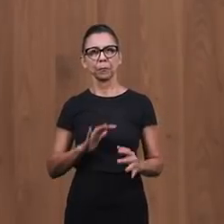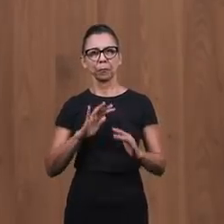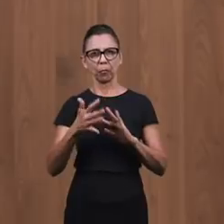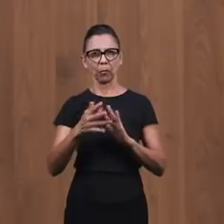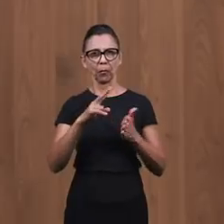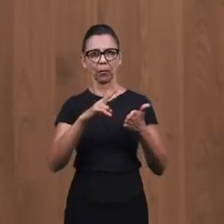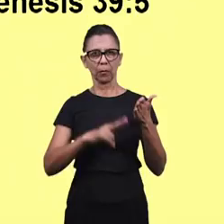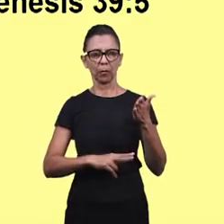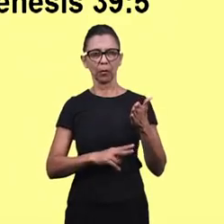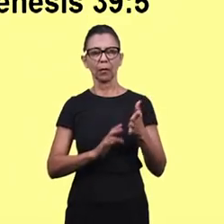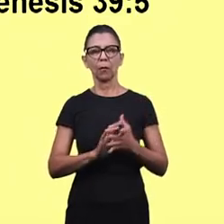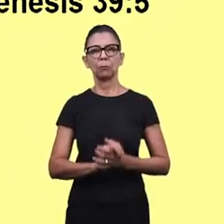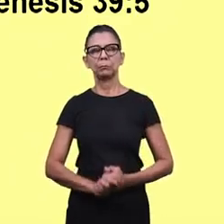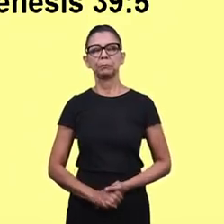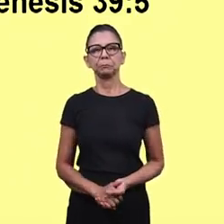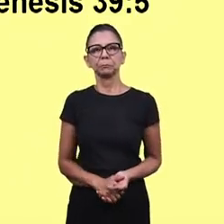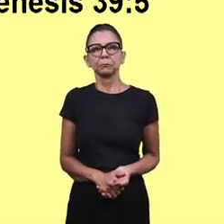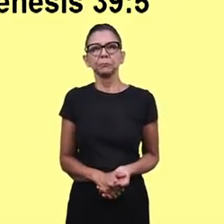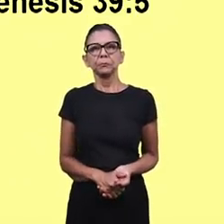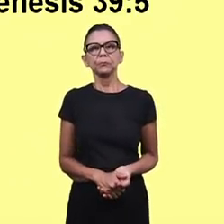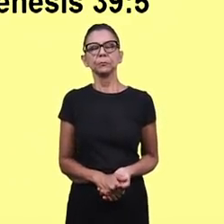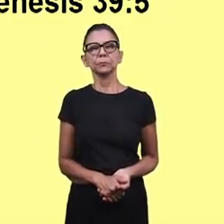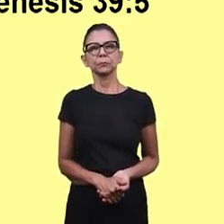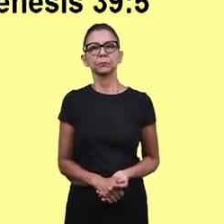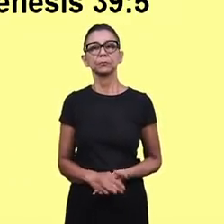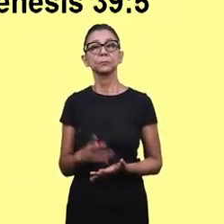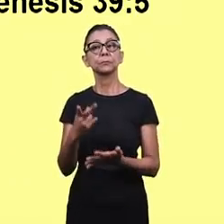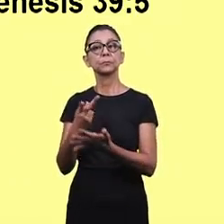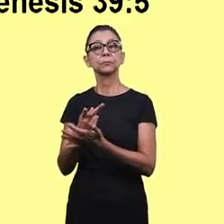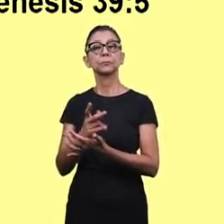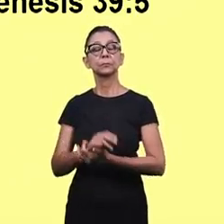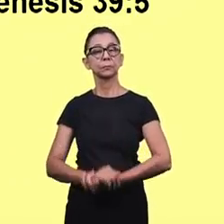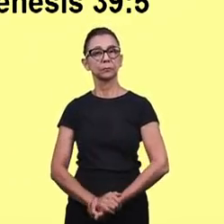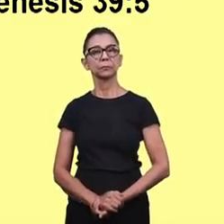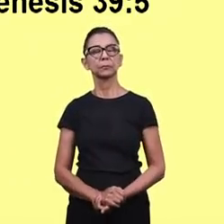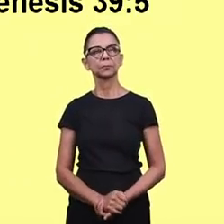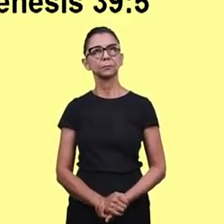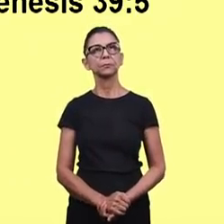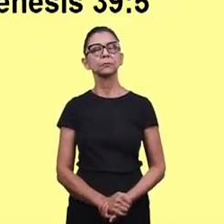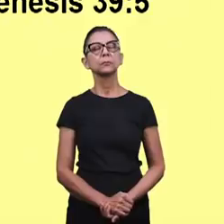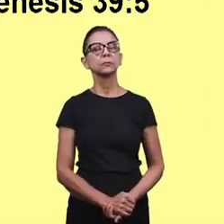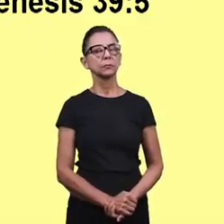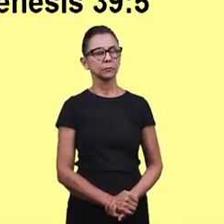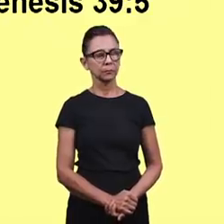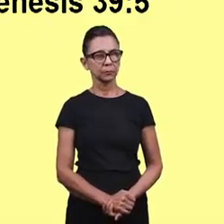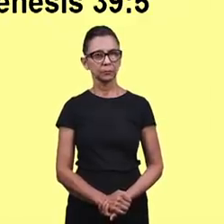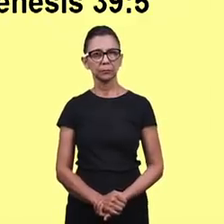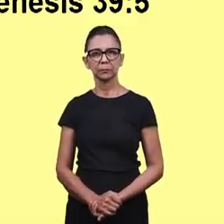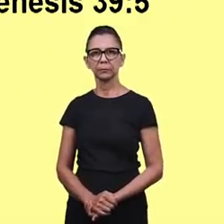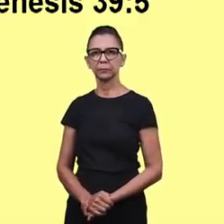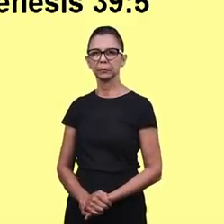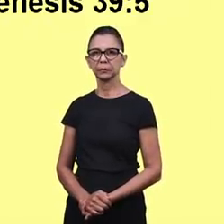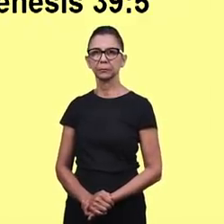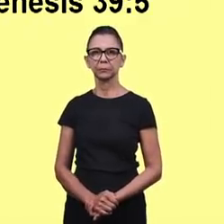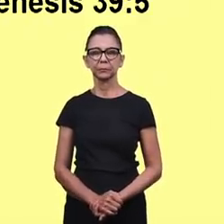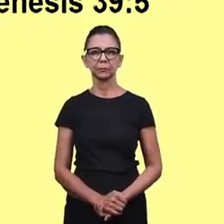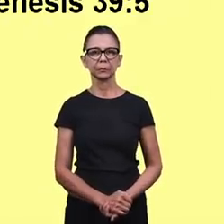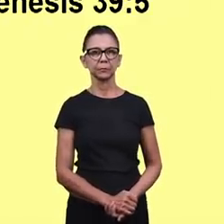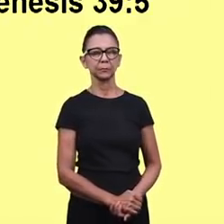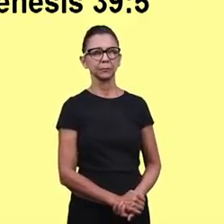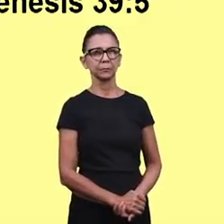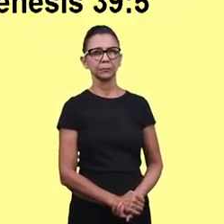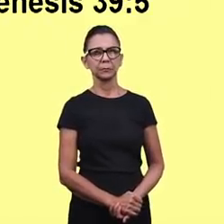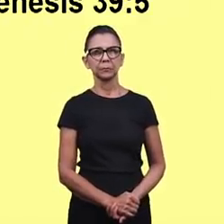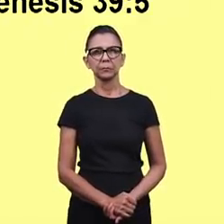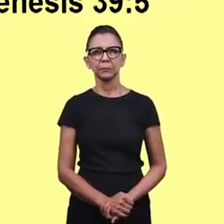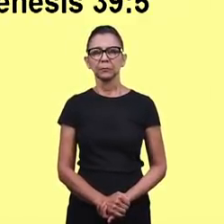no slide. Vamos ler comigo? E aconteceu que, desde que o pusera sobre a